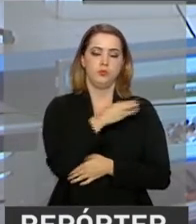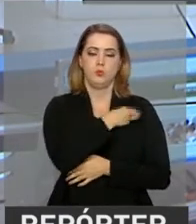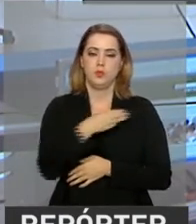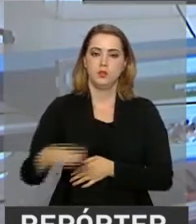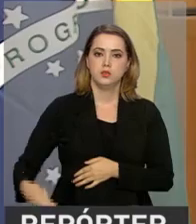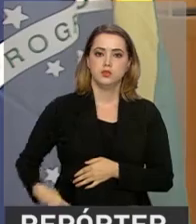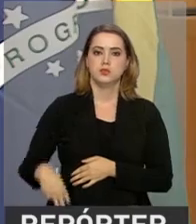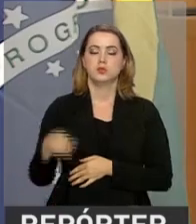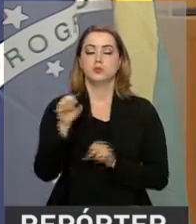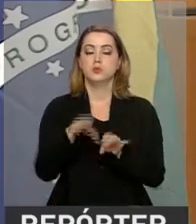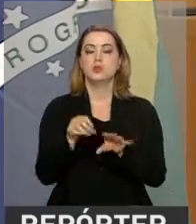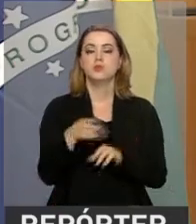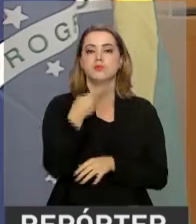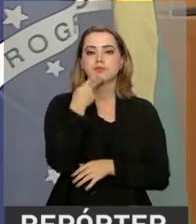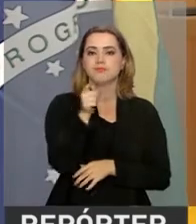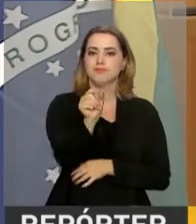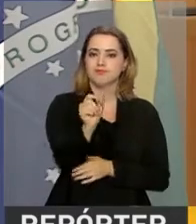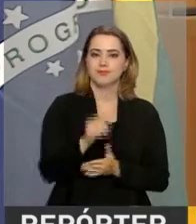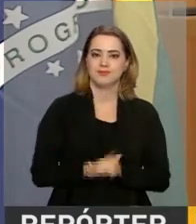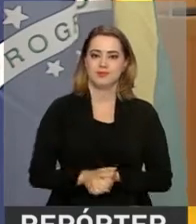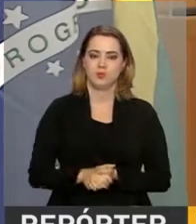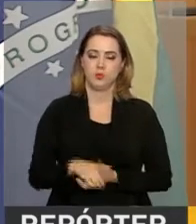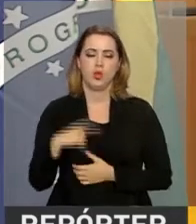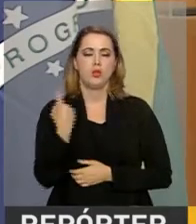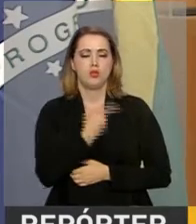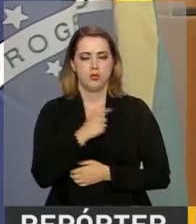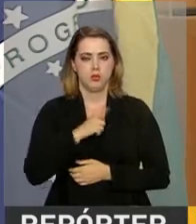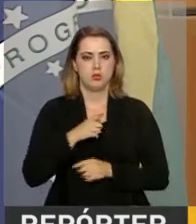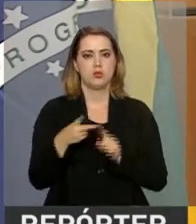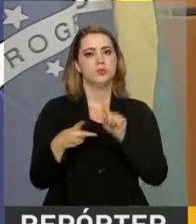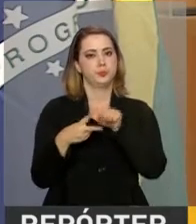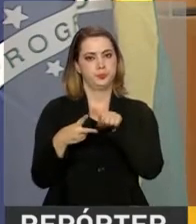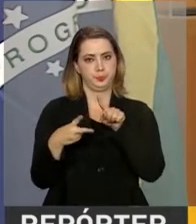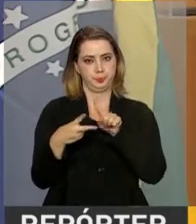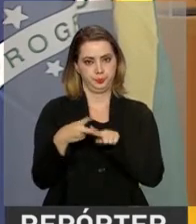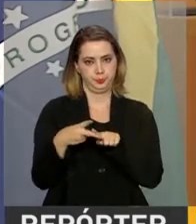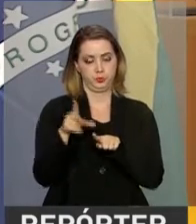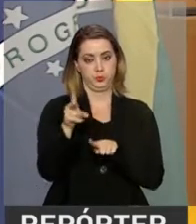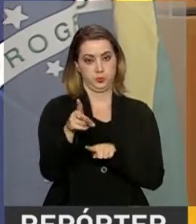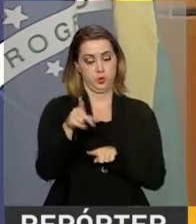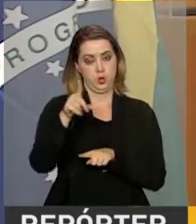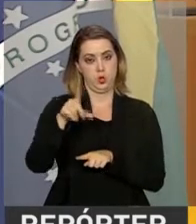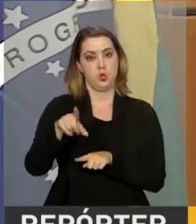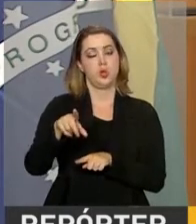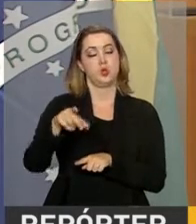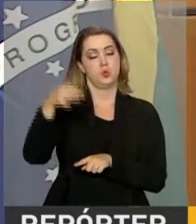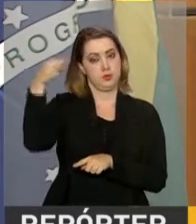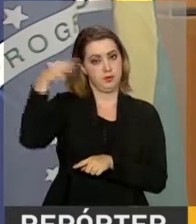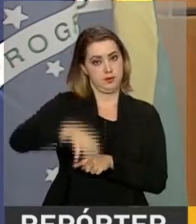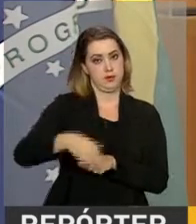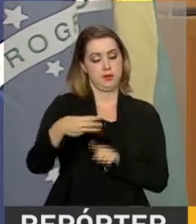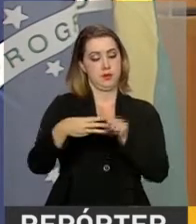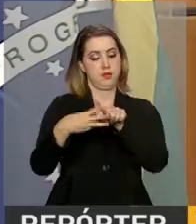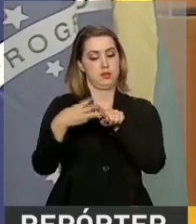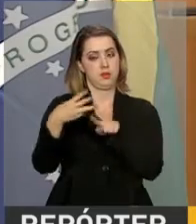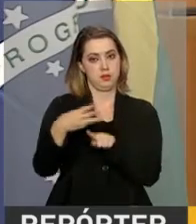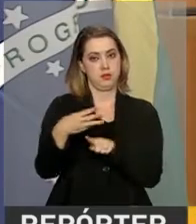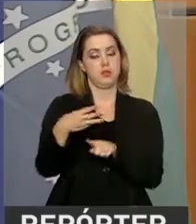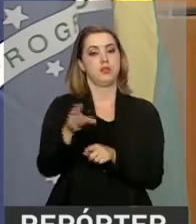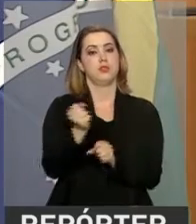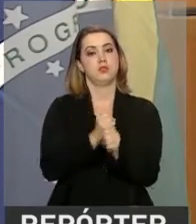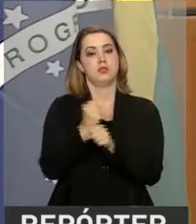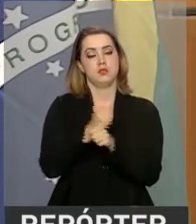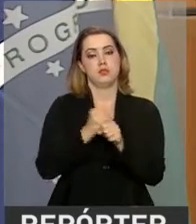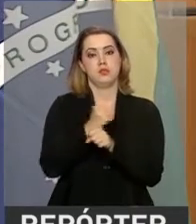Filho. Nós temos duas disciplinas que serão obrigatórias pelos 3 anos do ensino médio, português